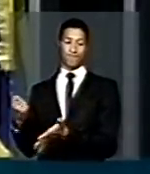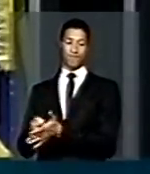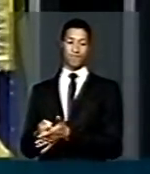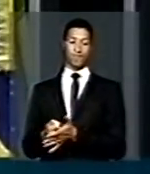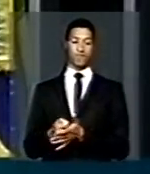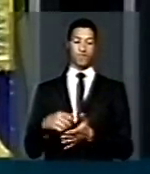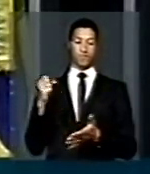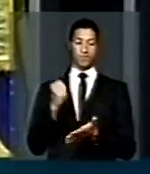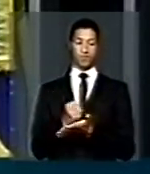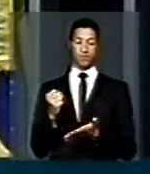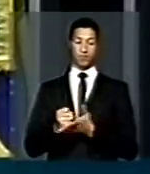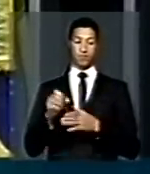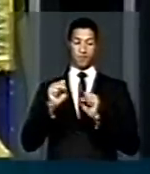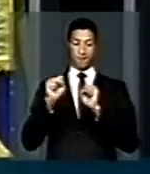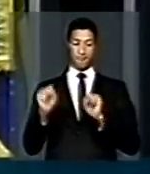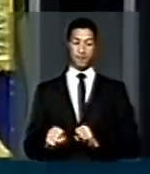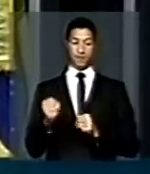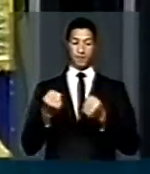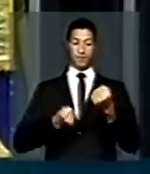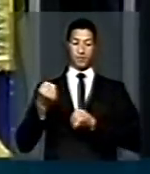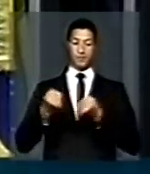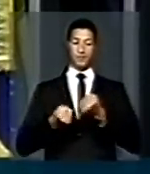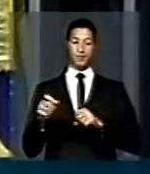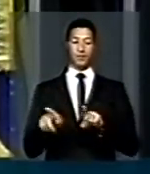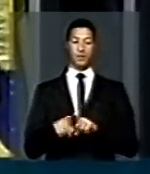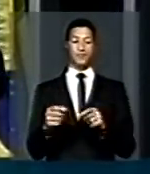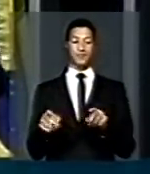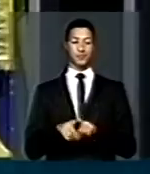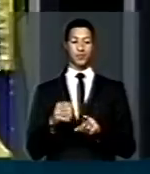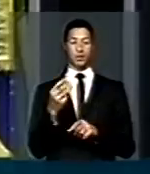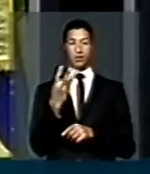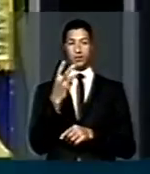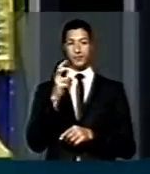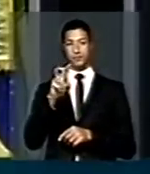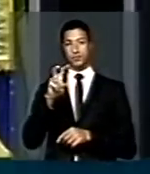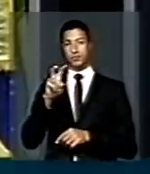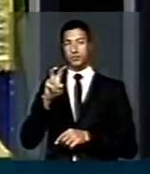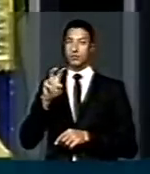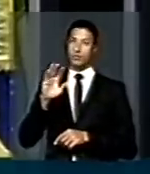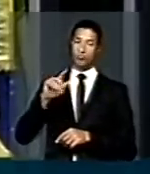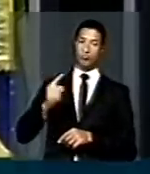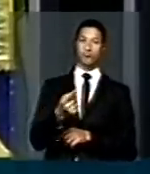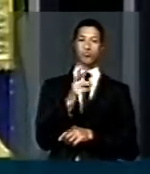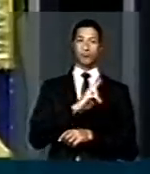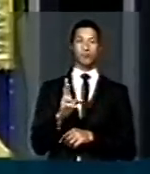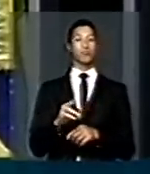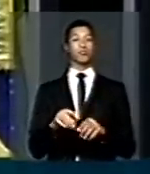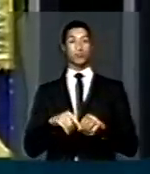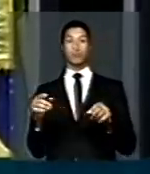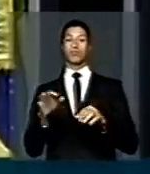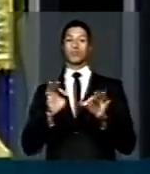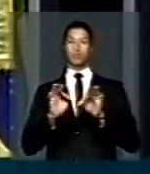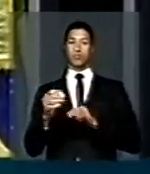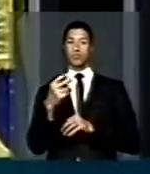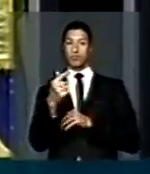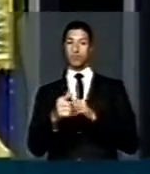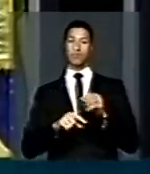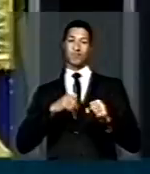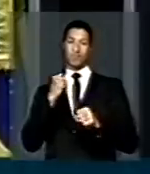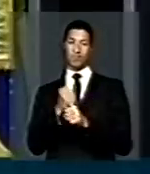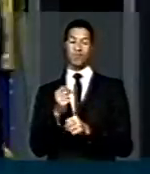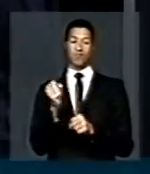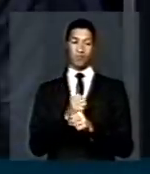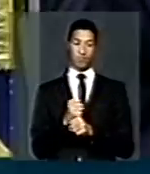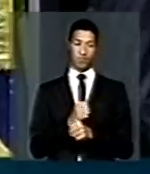de adquirir um simulador de direção cujo custo de R 30 a r 40.000 fora a manutenção anual Como